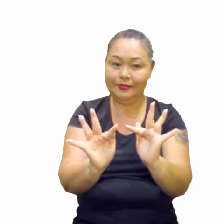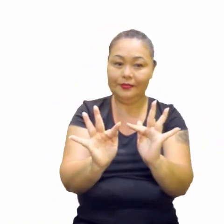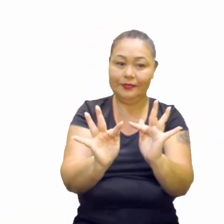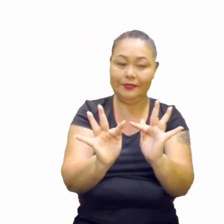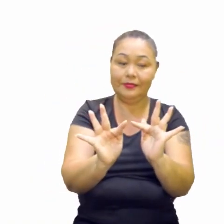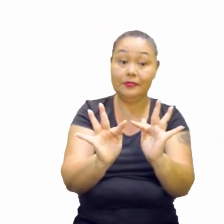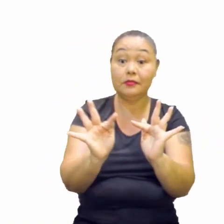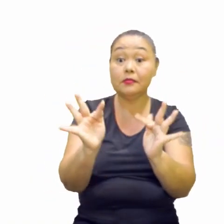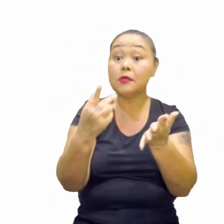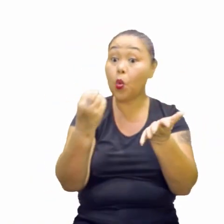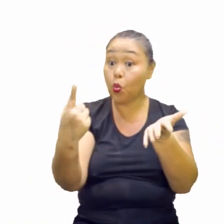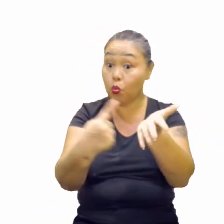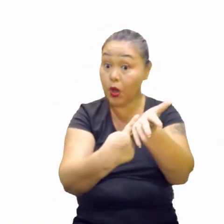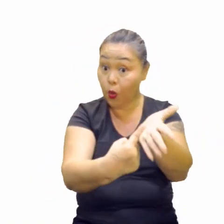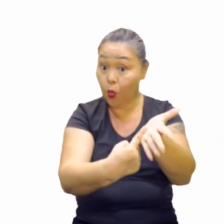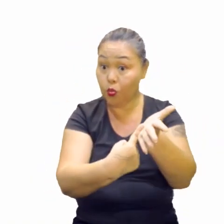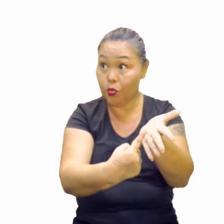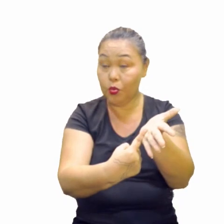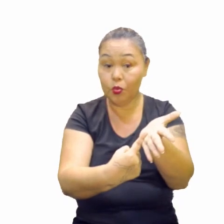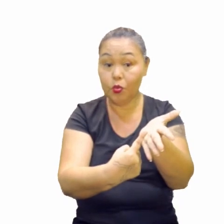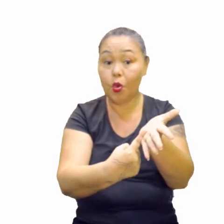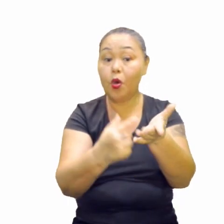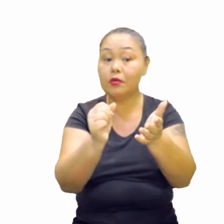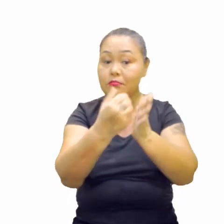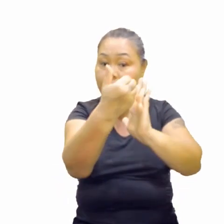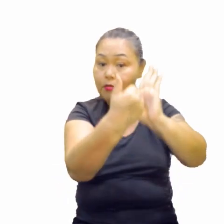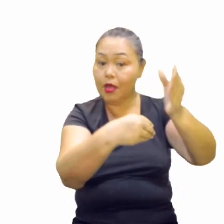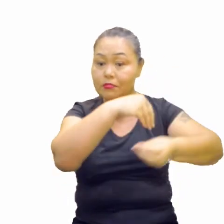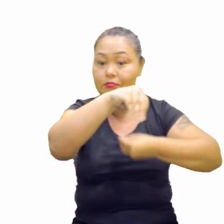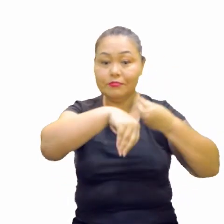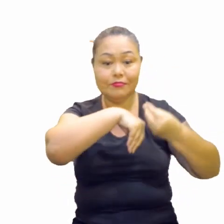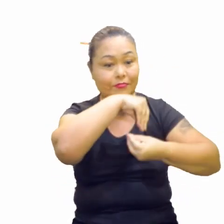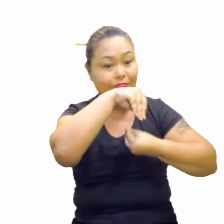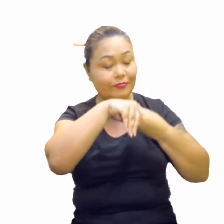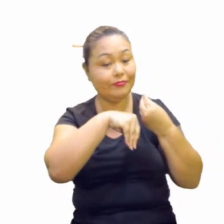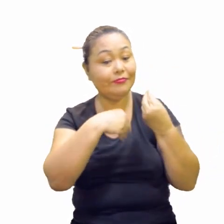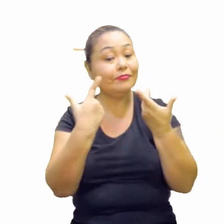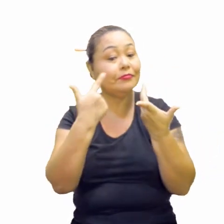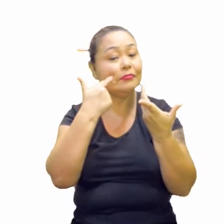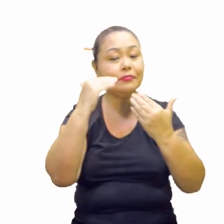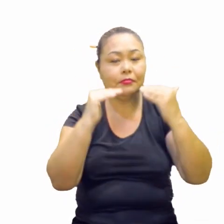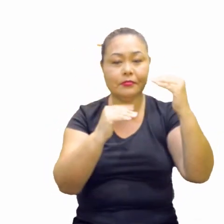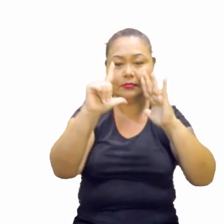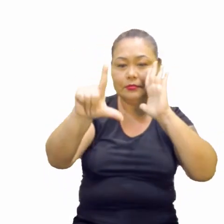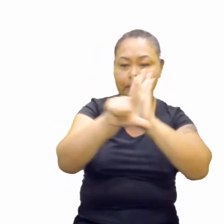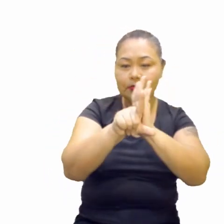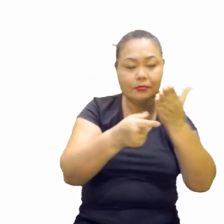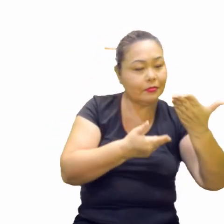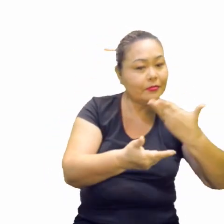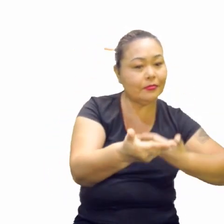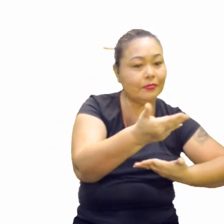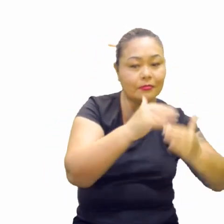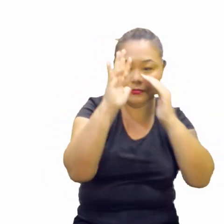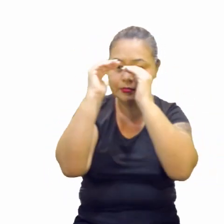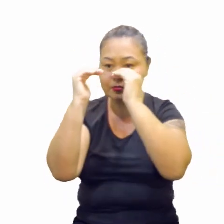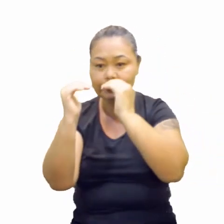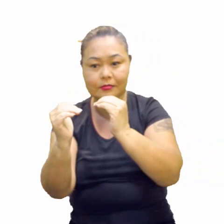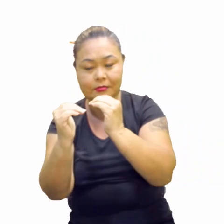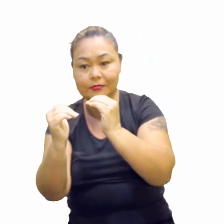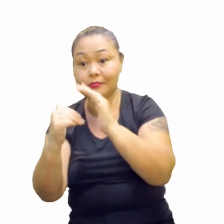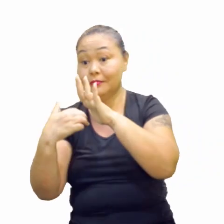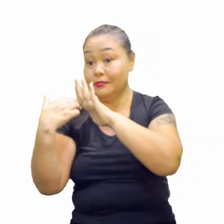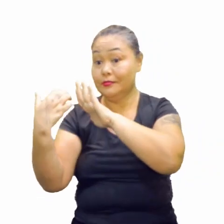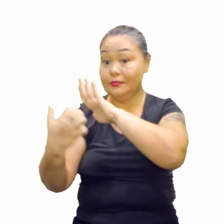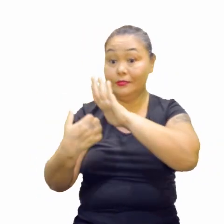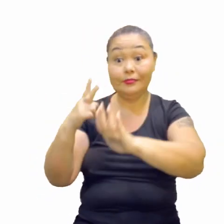Deal era um programa misto que procurava conciliar as leis de mercado e o respeito pela iniciativa privada, com a